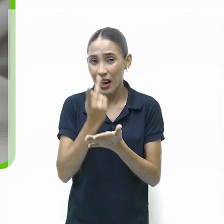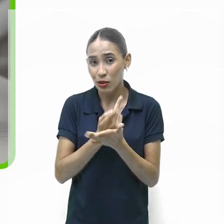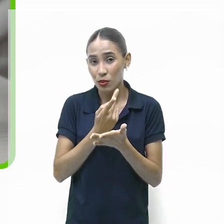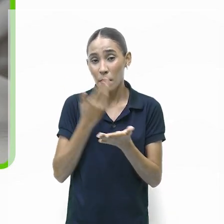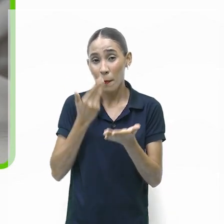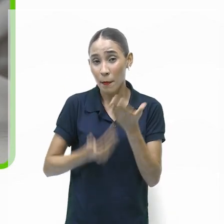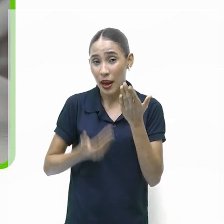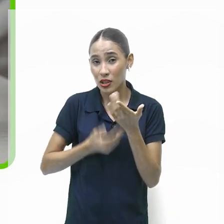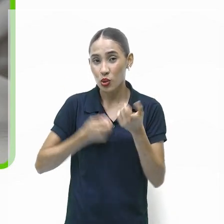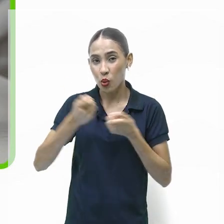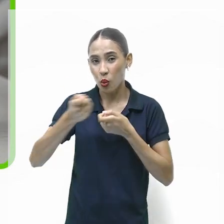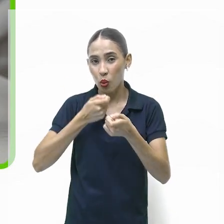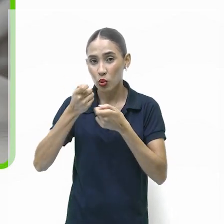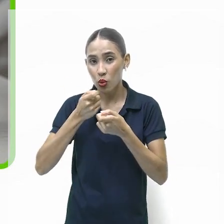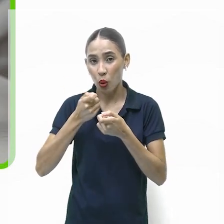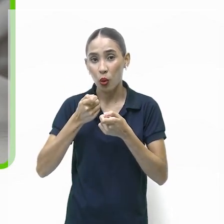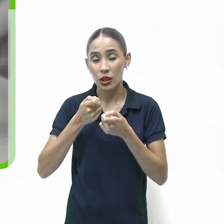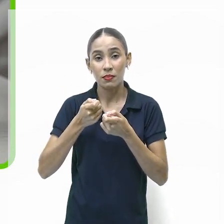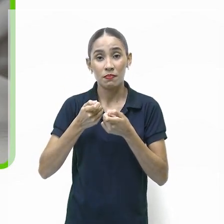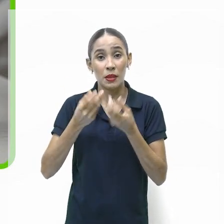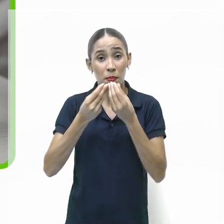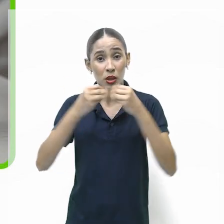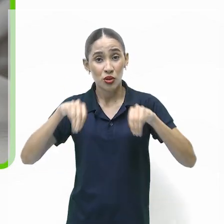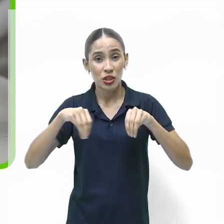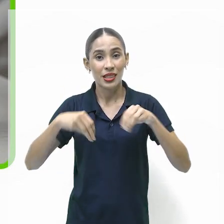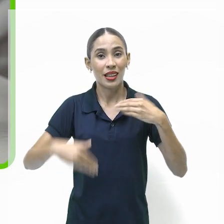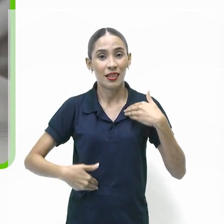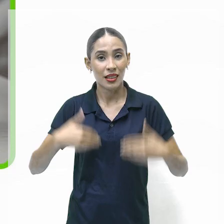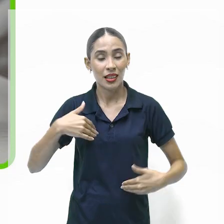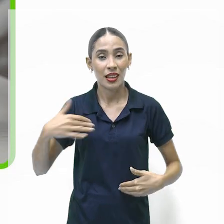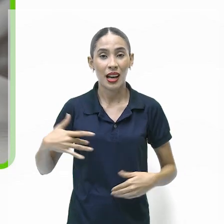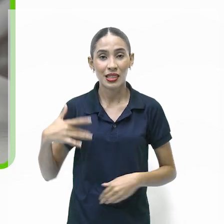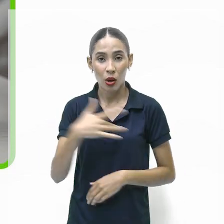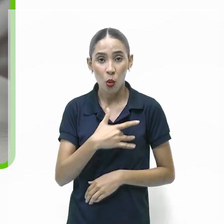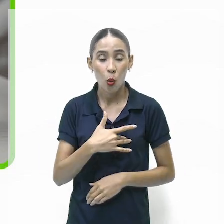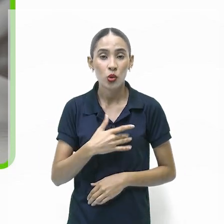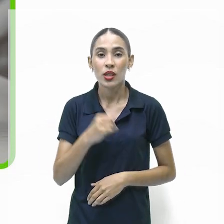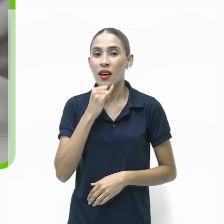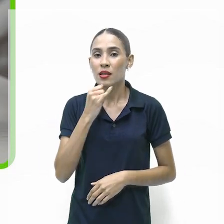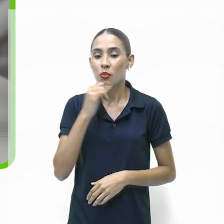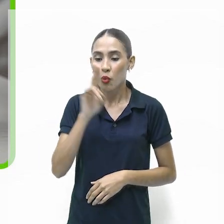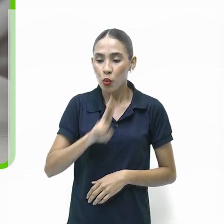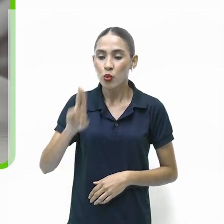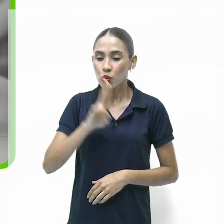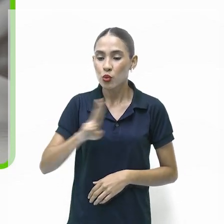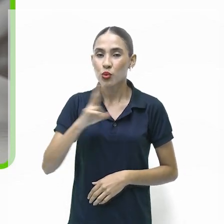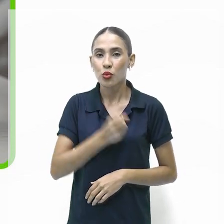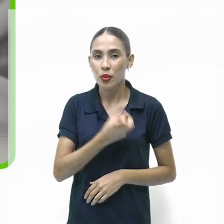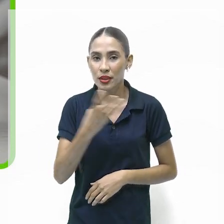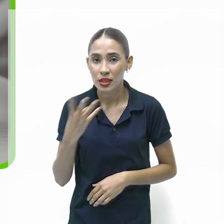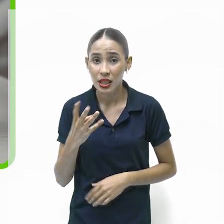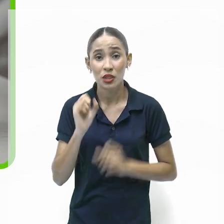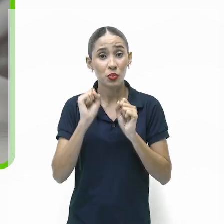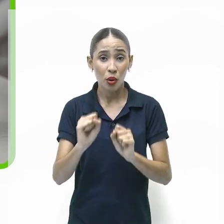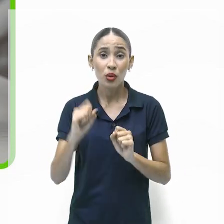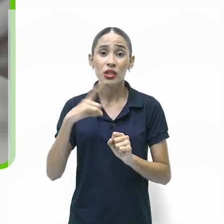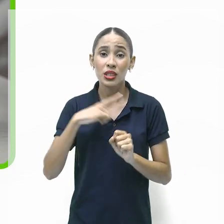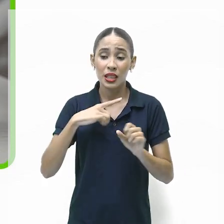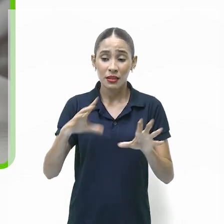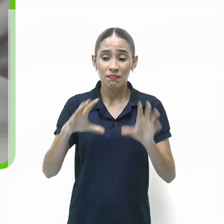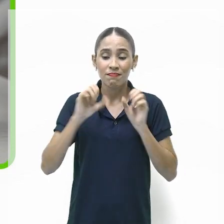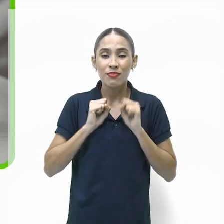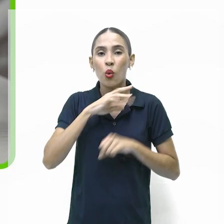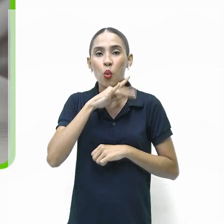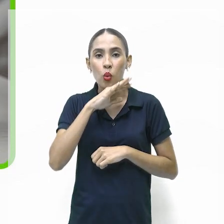medicamentos se torna uma ameaça à saúde? Né? Quando esse uso excessivo ali pode ocasionar algum mal, né?